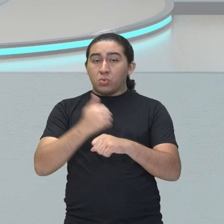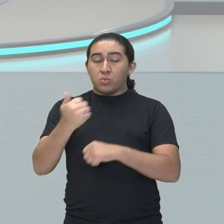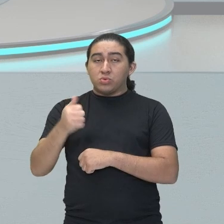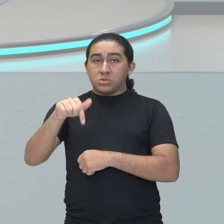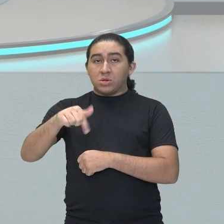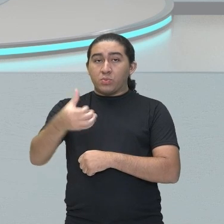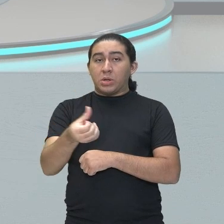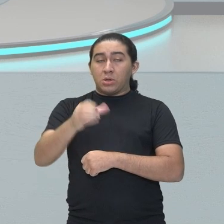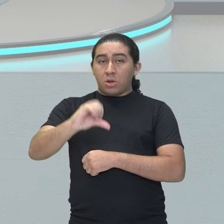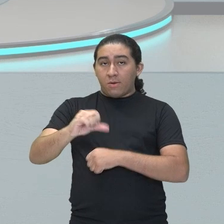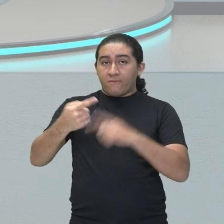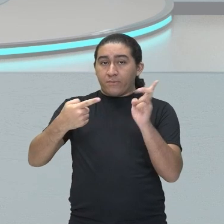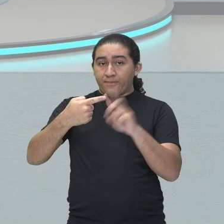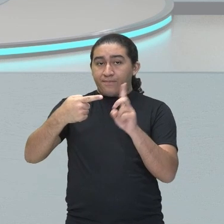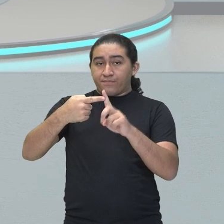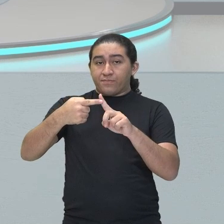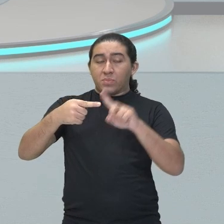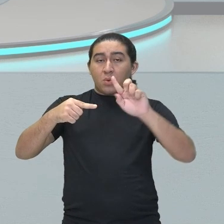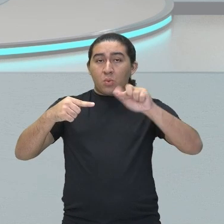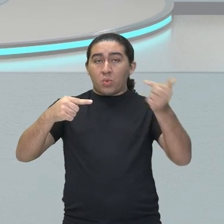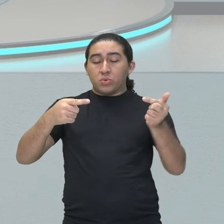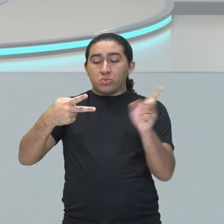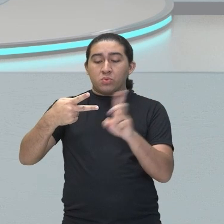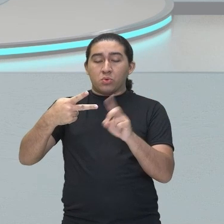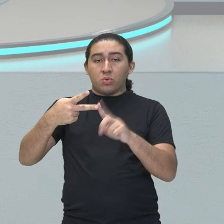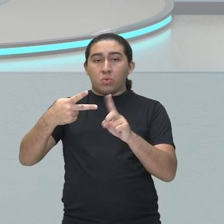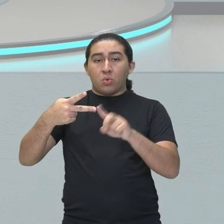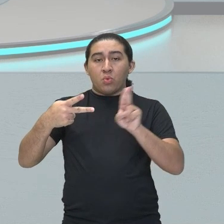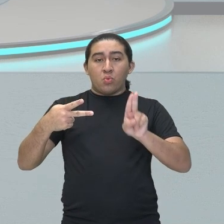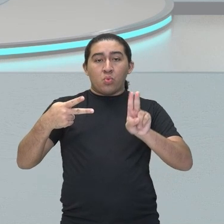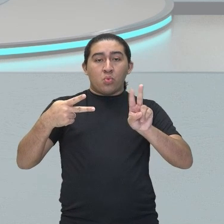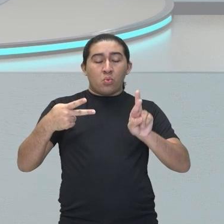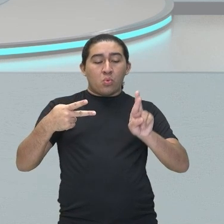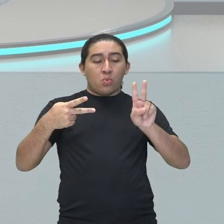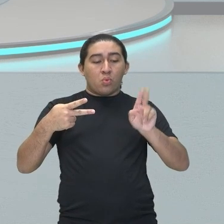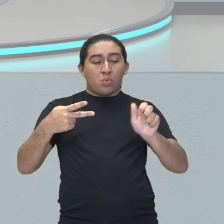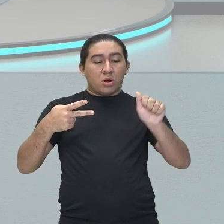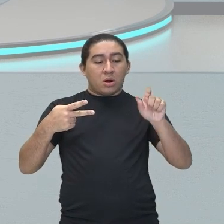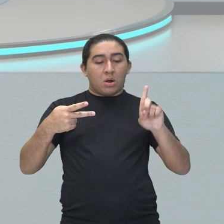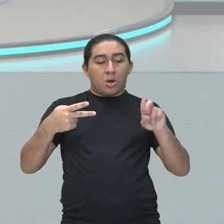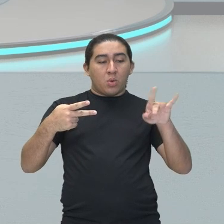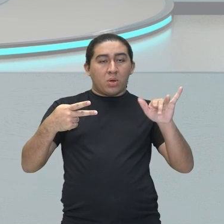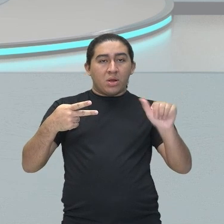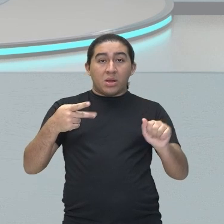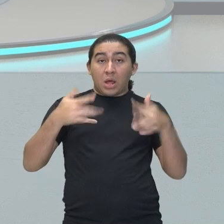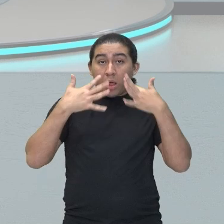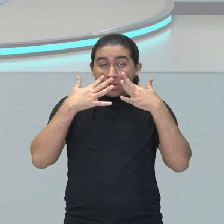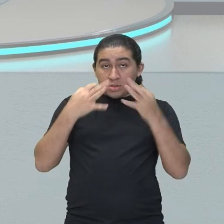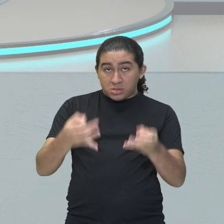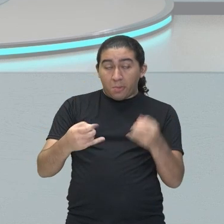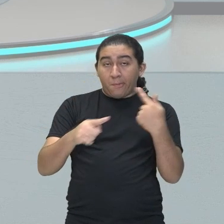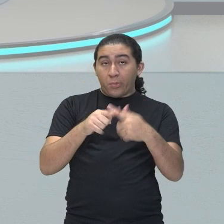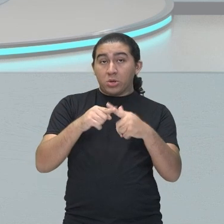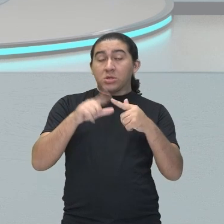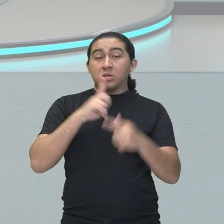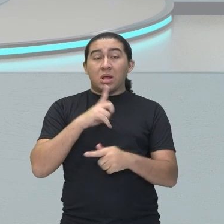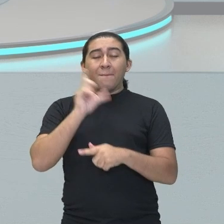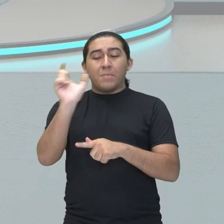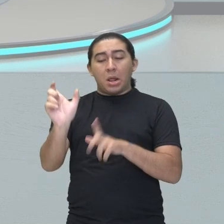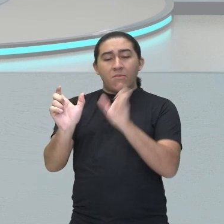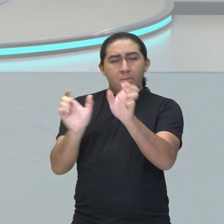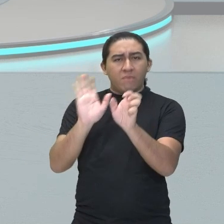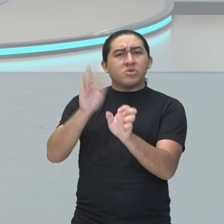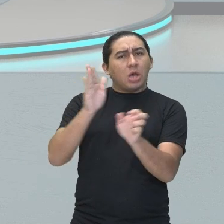1769. O Uruguai. Esse Uruguai, quero chamar a atenção de vocês que já pesquisei